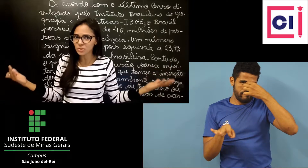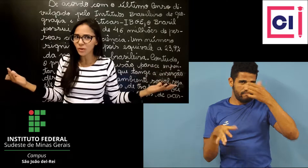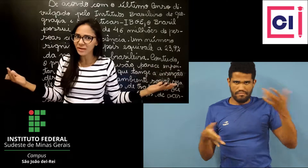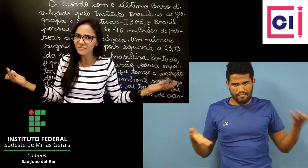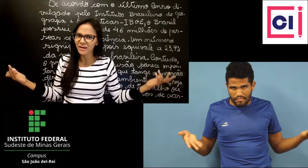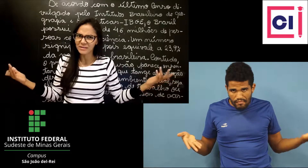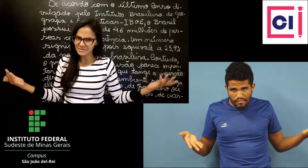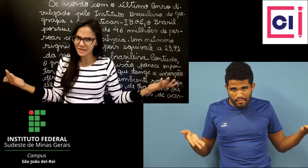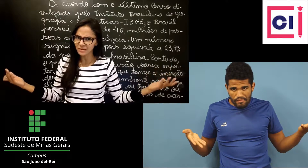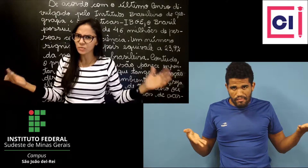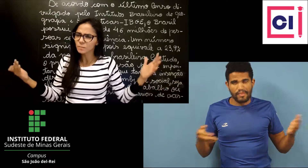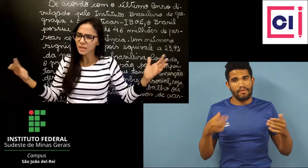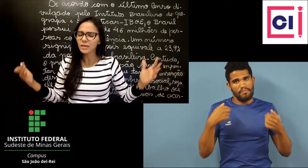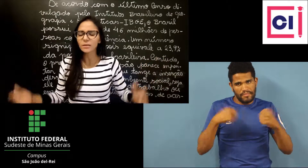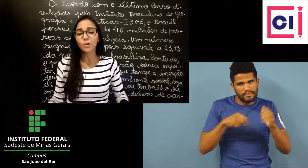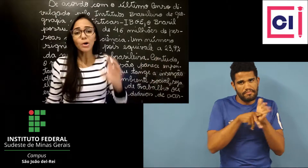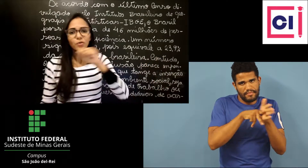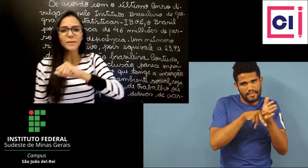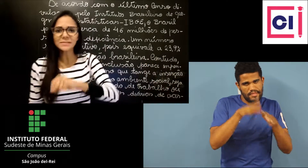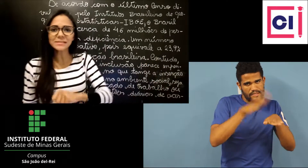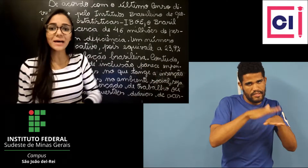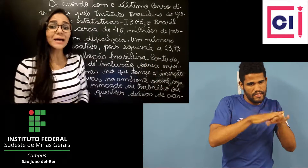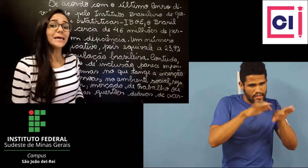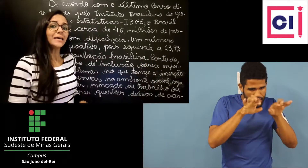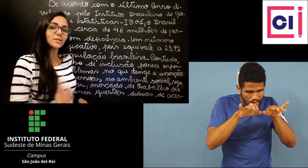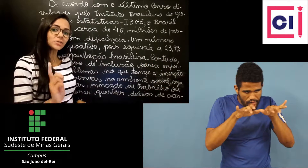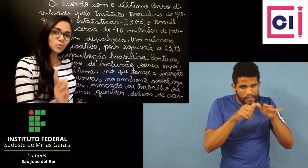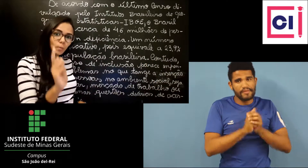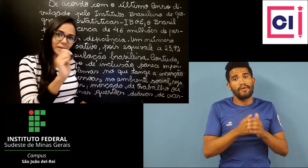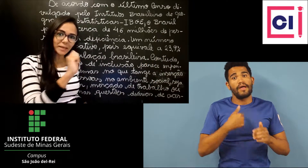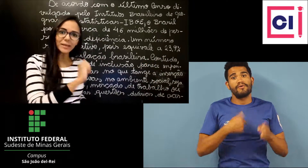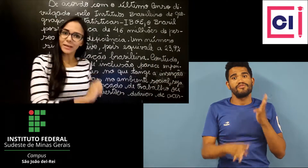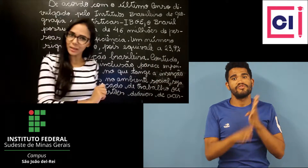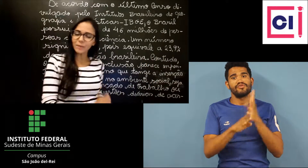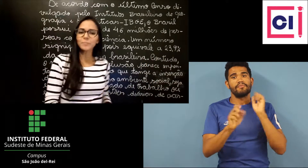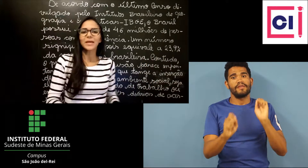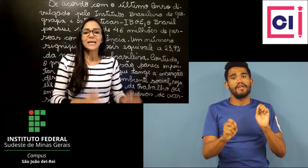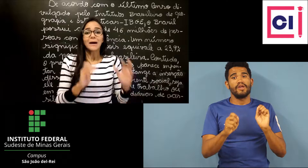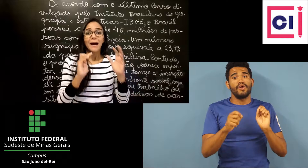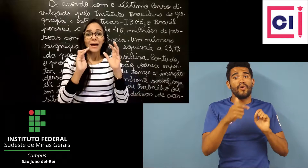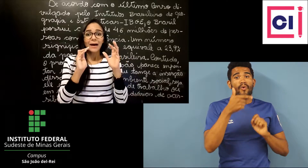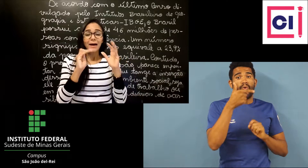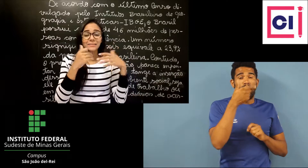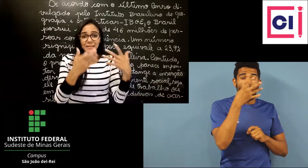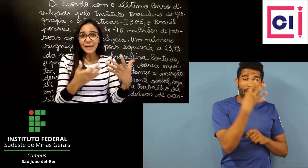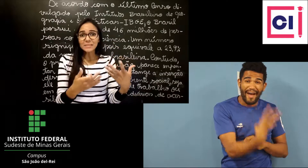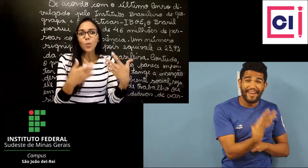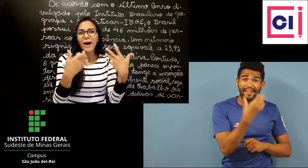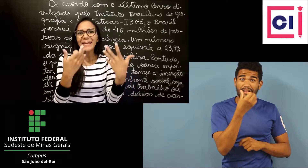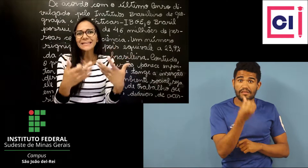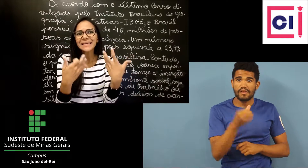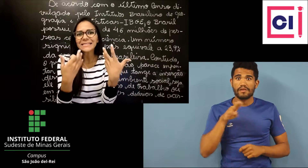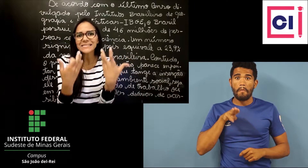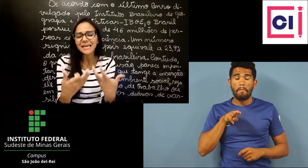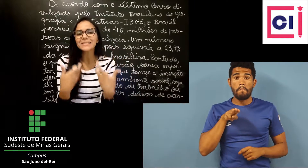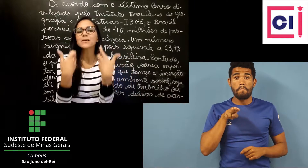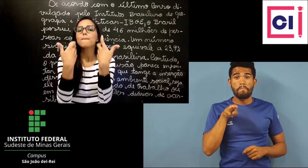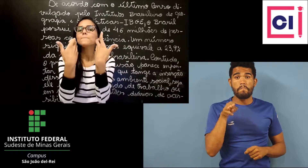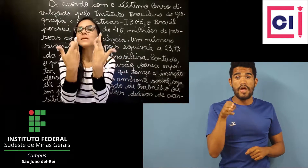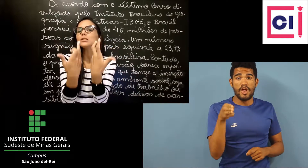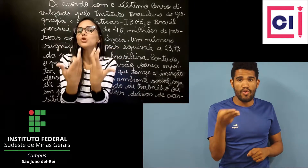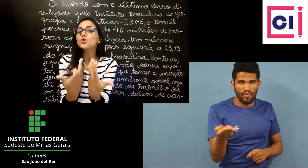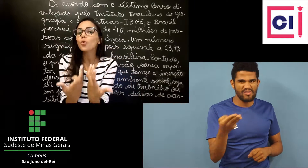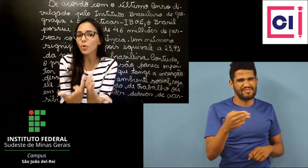vou psicografar, certo? Então, fui pesquisar e descobri que cerca de